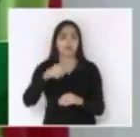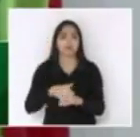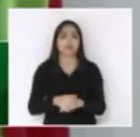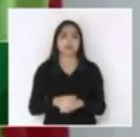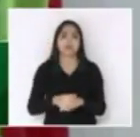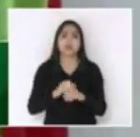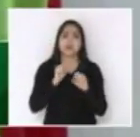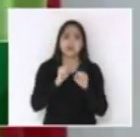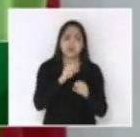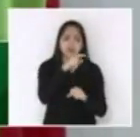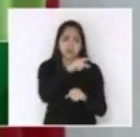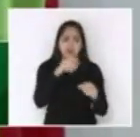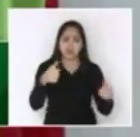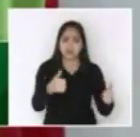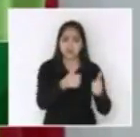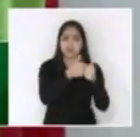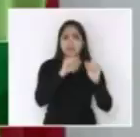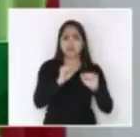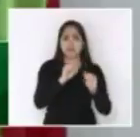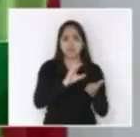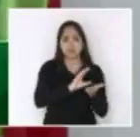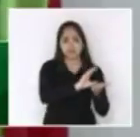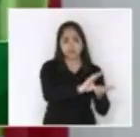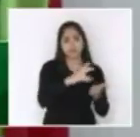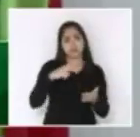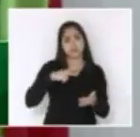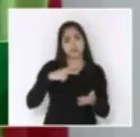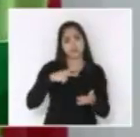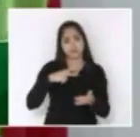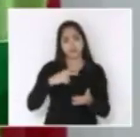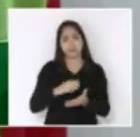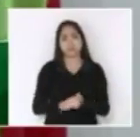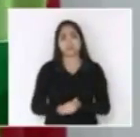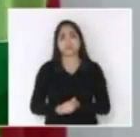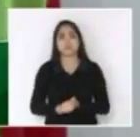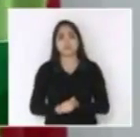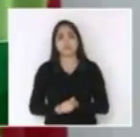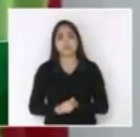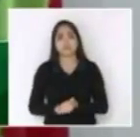privada, e vamos investir esse recurso no Hospital Santo Antônio. Obrigado, senhor presidente.